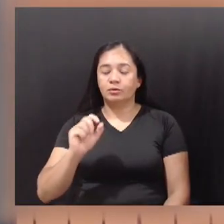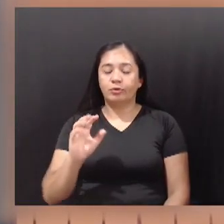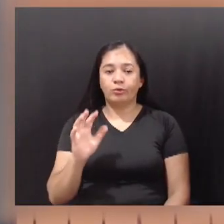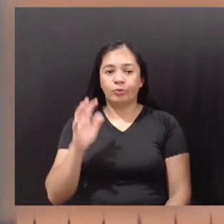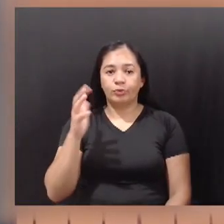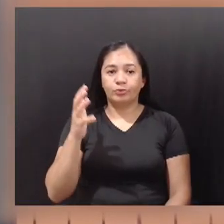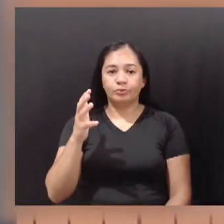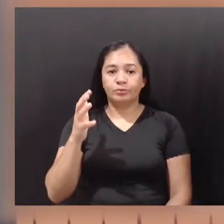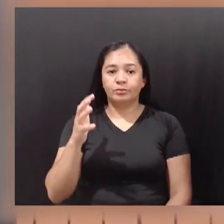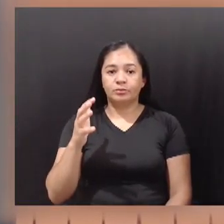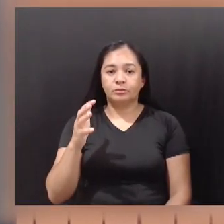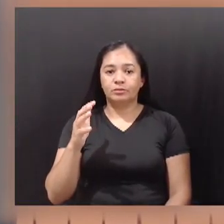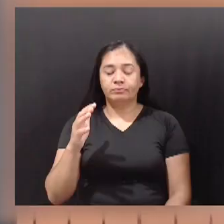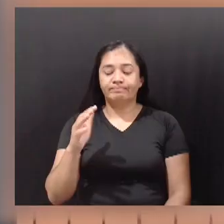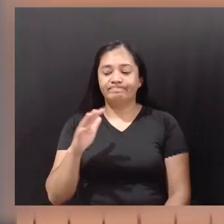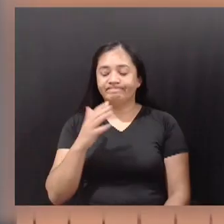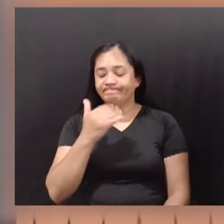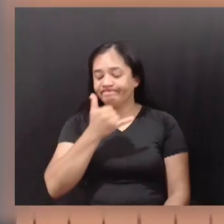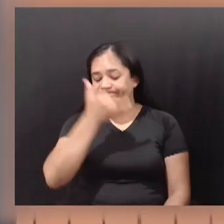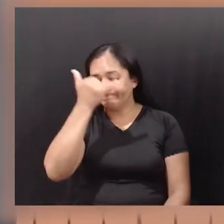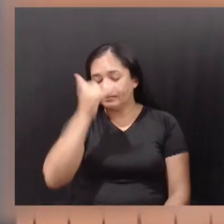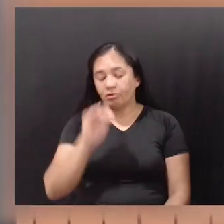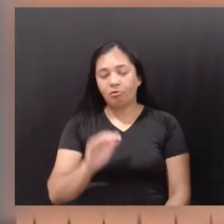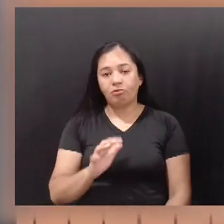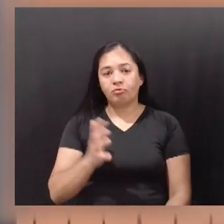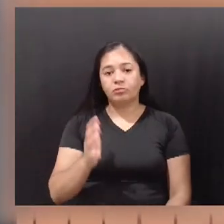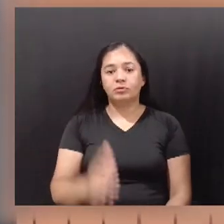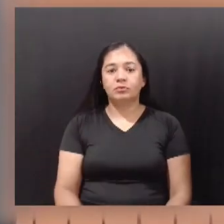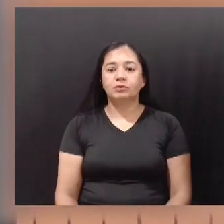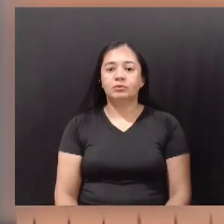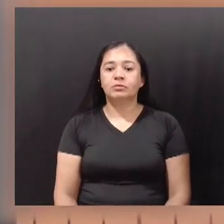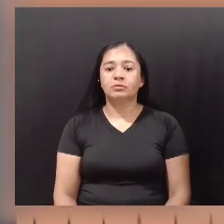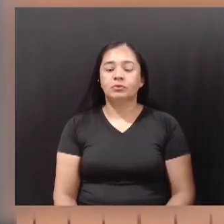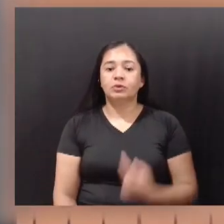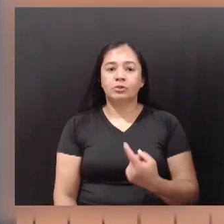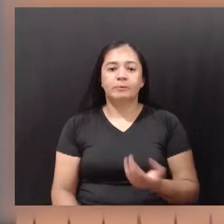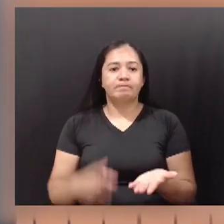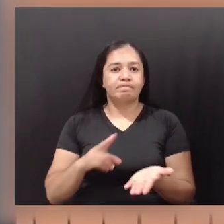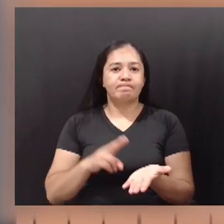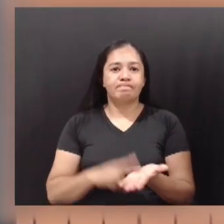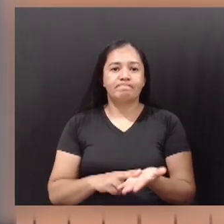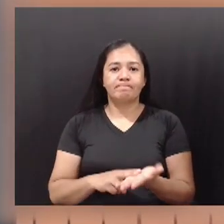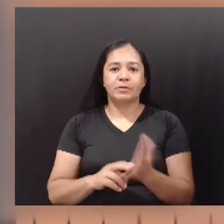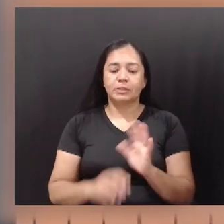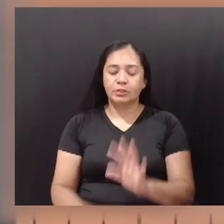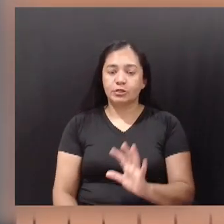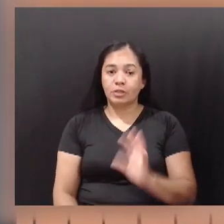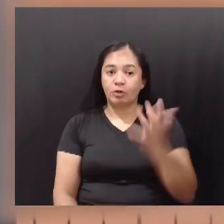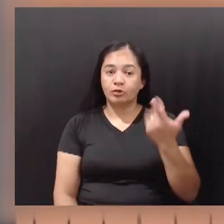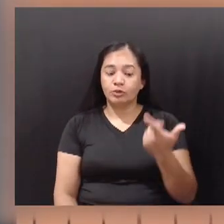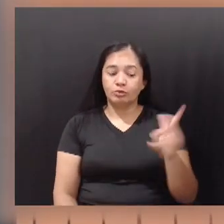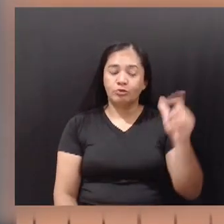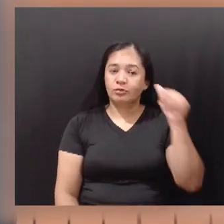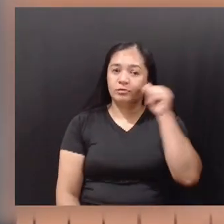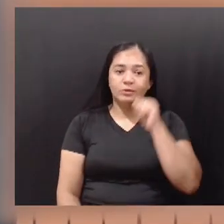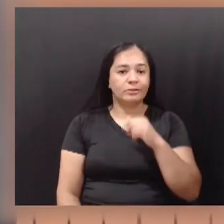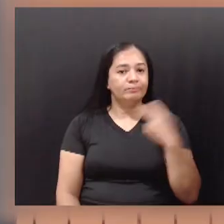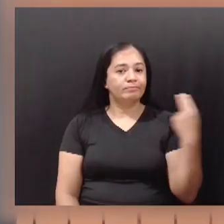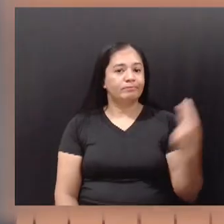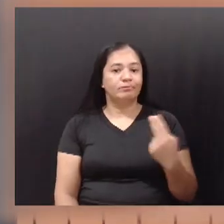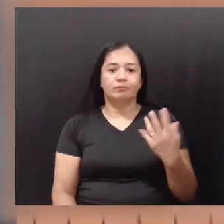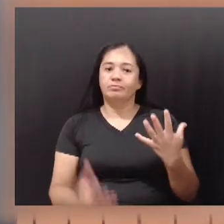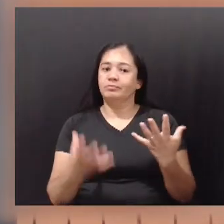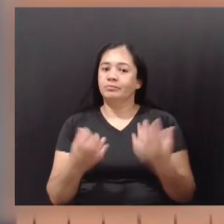catástrofe que aconteceu, não podemos admitir que isso aconteça com outras mulheres, e esse